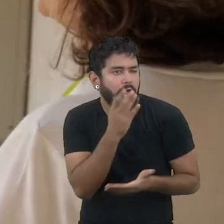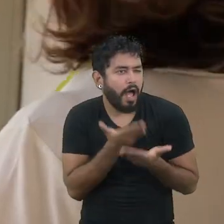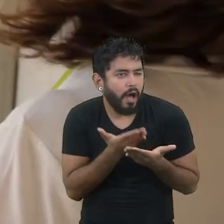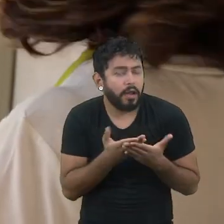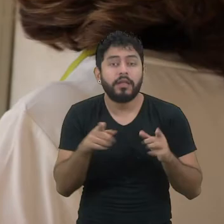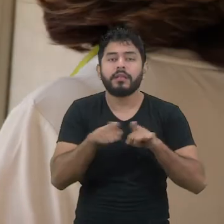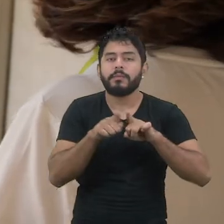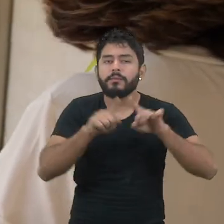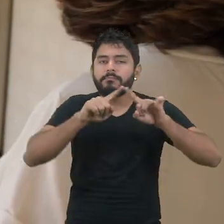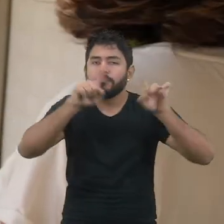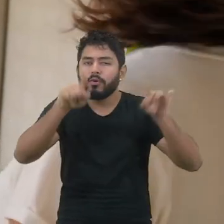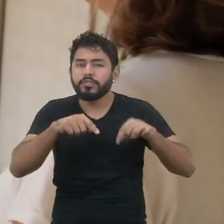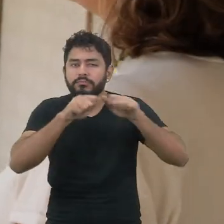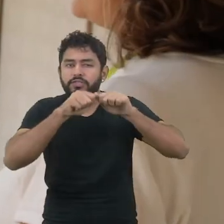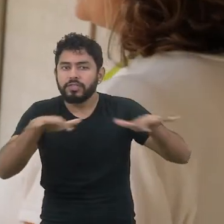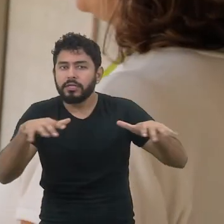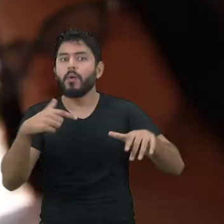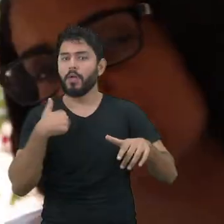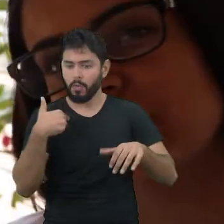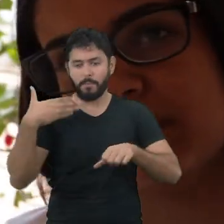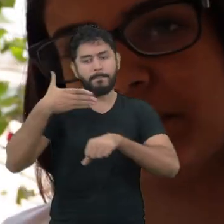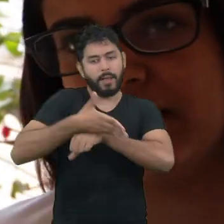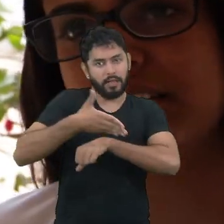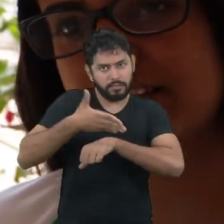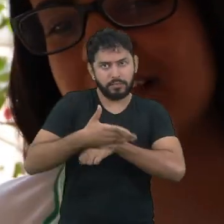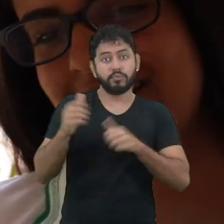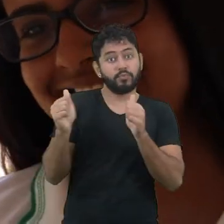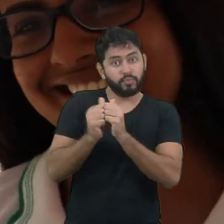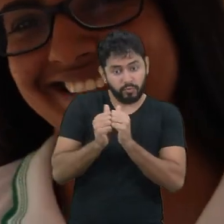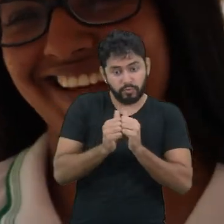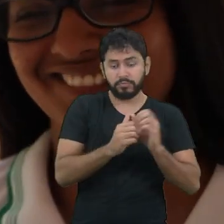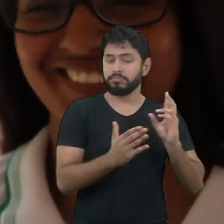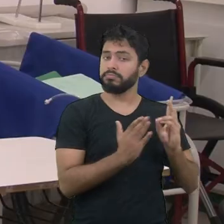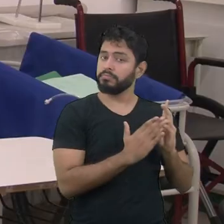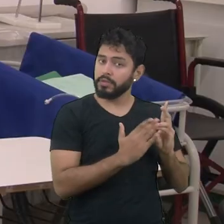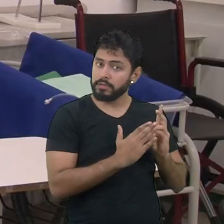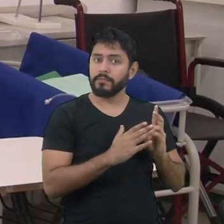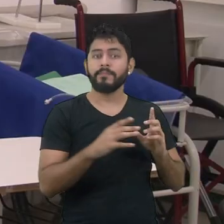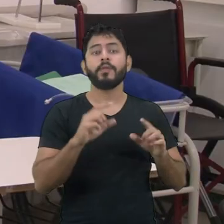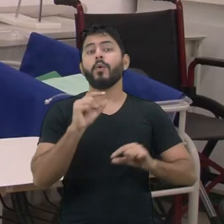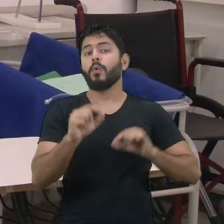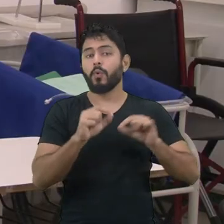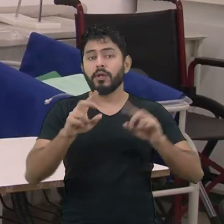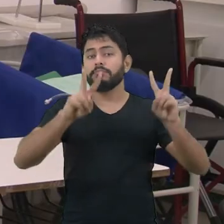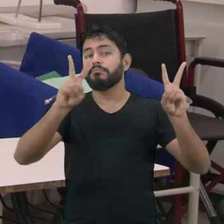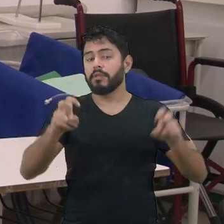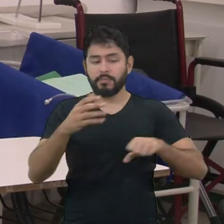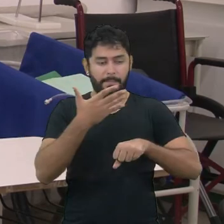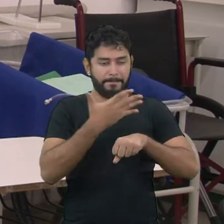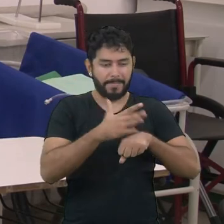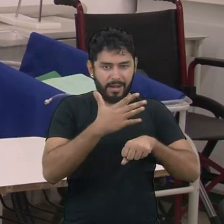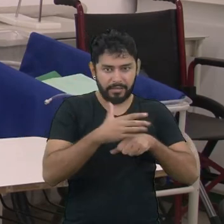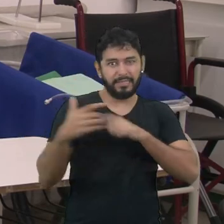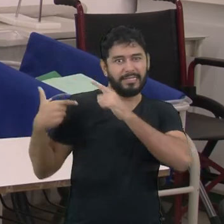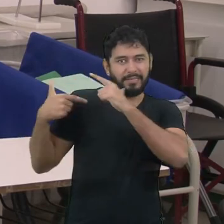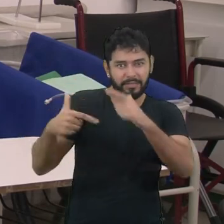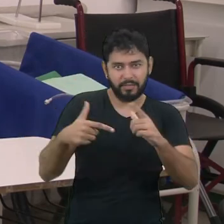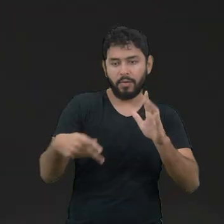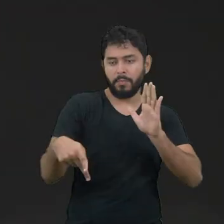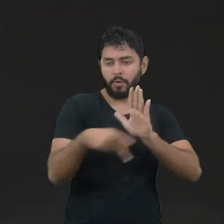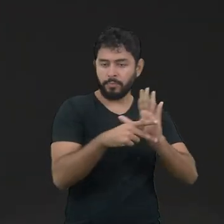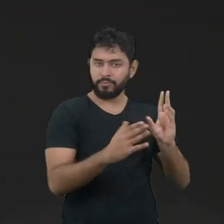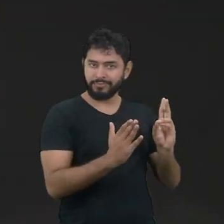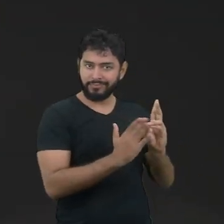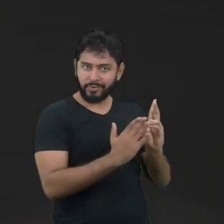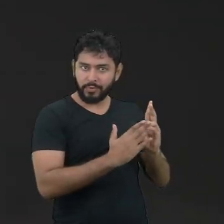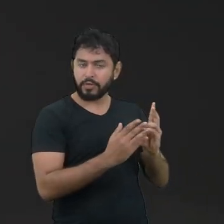que atualmente eu desenvolvo projeto de extensão com o meu povo. Ele é intitulado As Práticas Tradicionais do Povo Xucuru do Ororubá, como